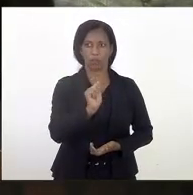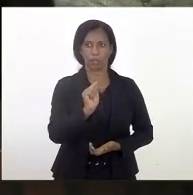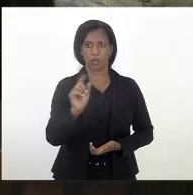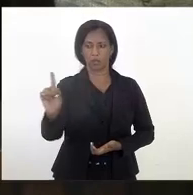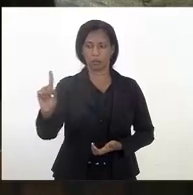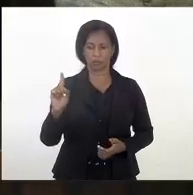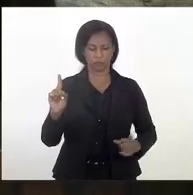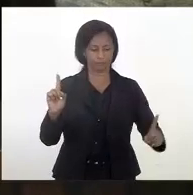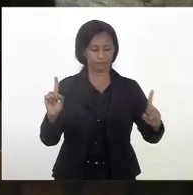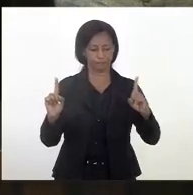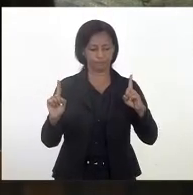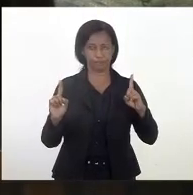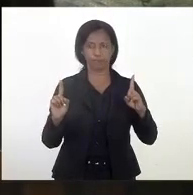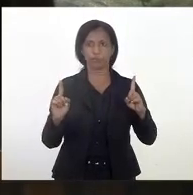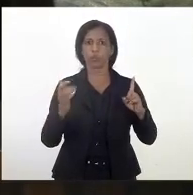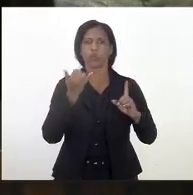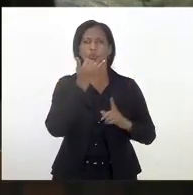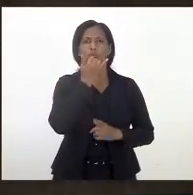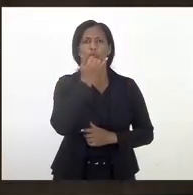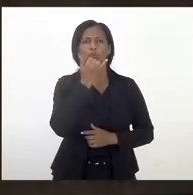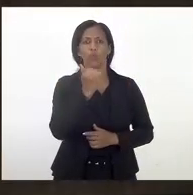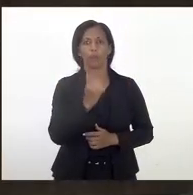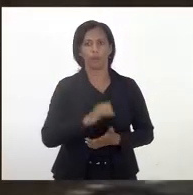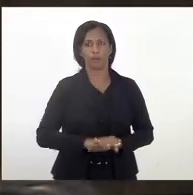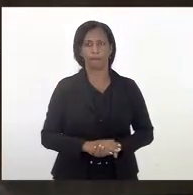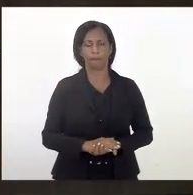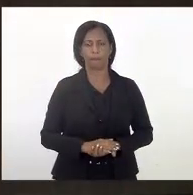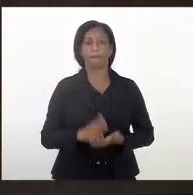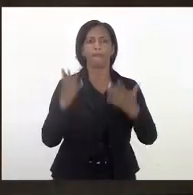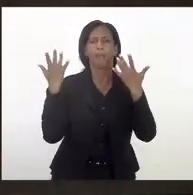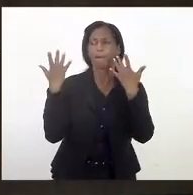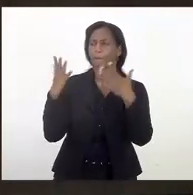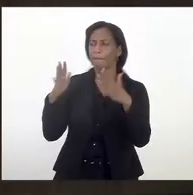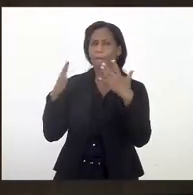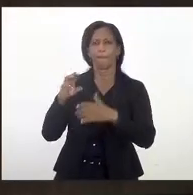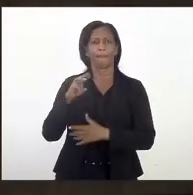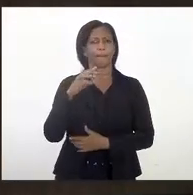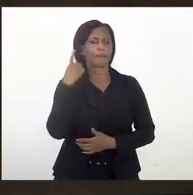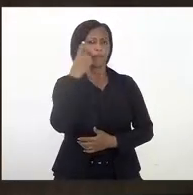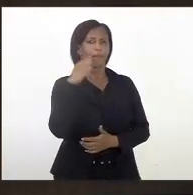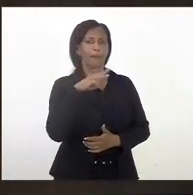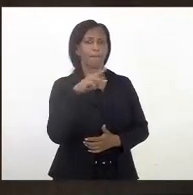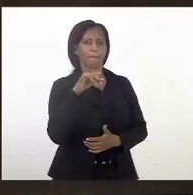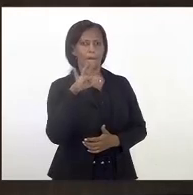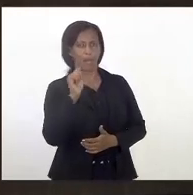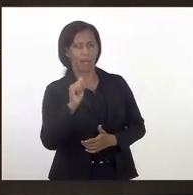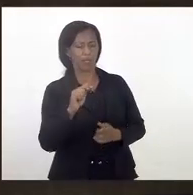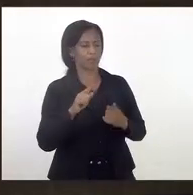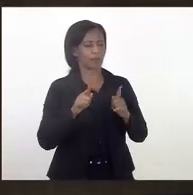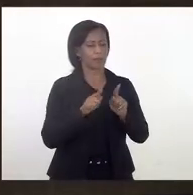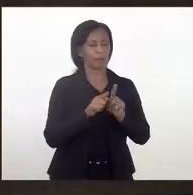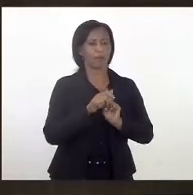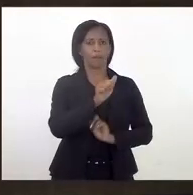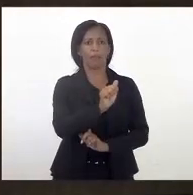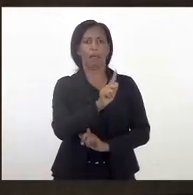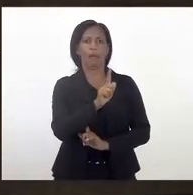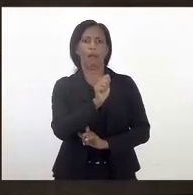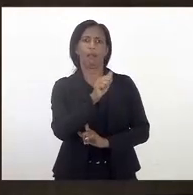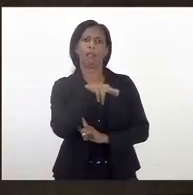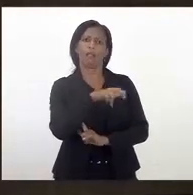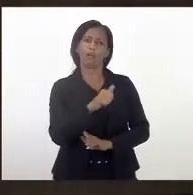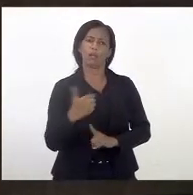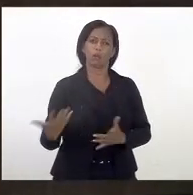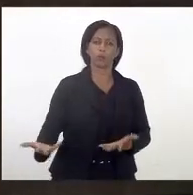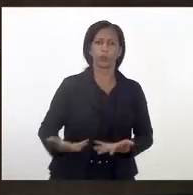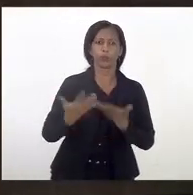com a palavra Deputado Eurico Júnior Desculpa queria parabenizar a deputada Marta deputada Alana por essa iniciativa